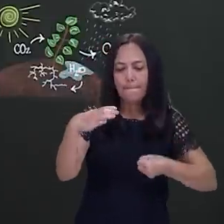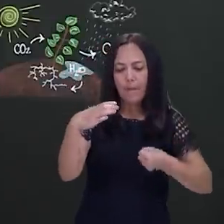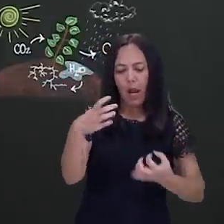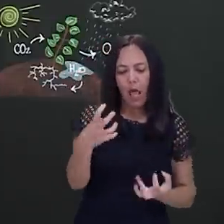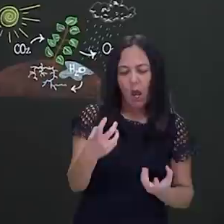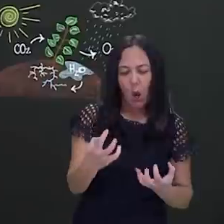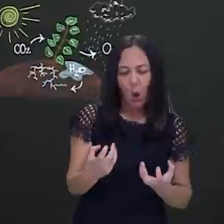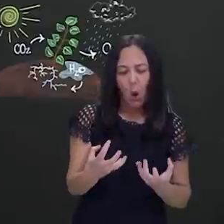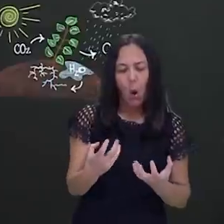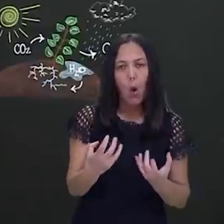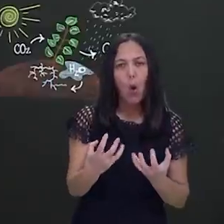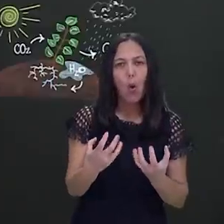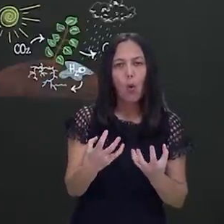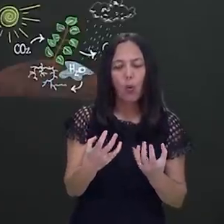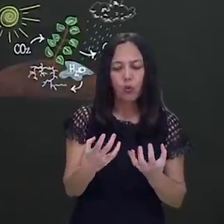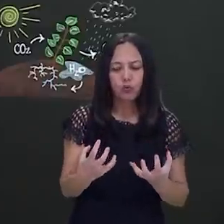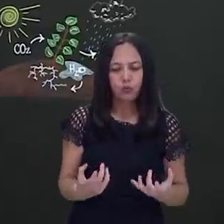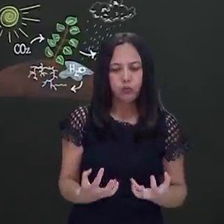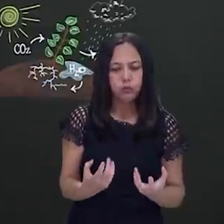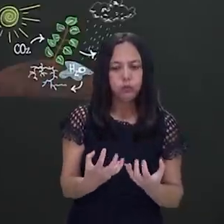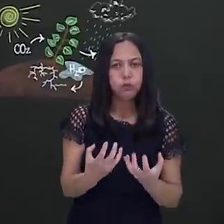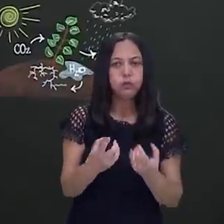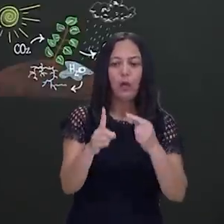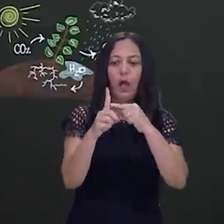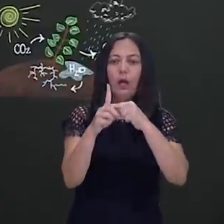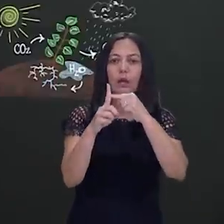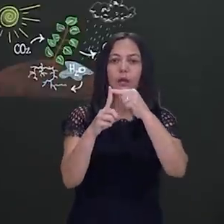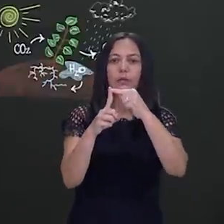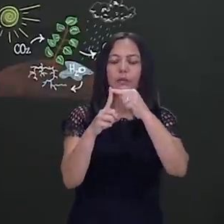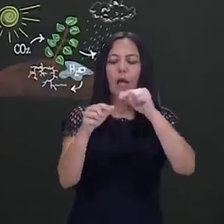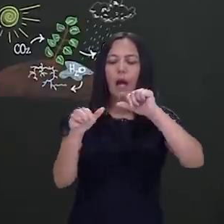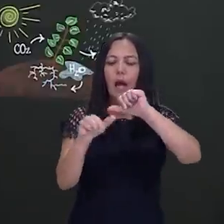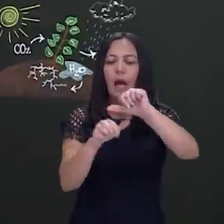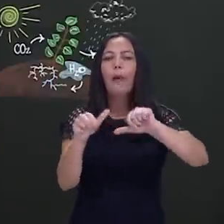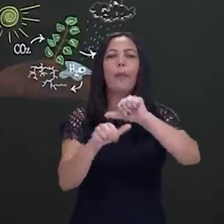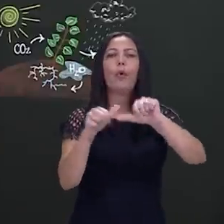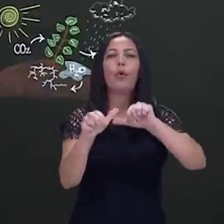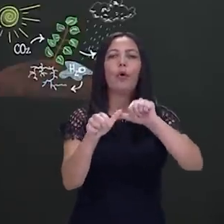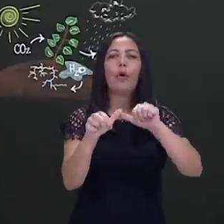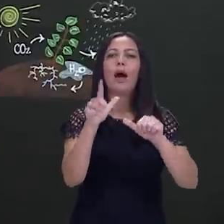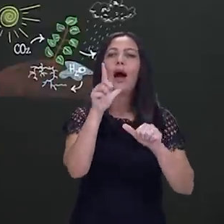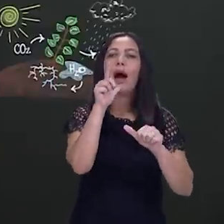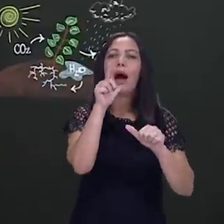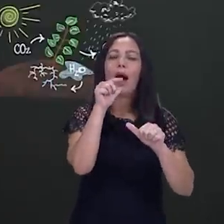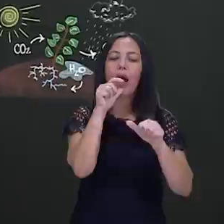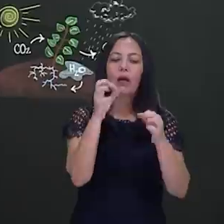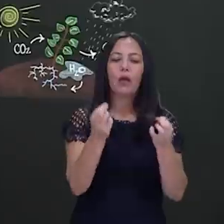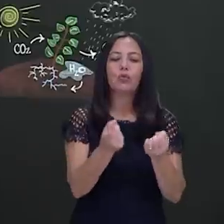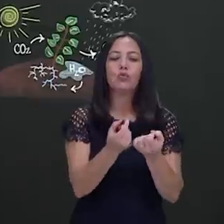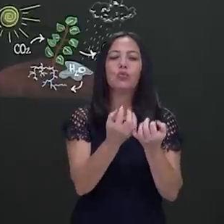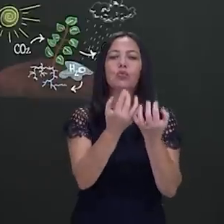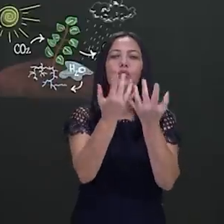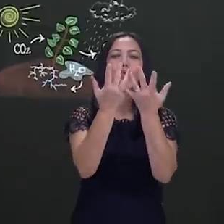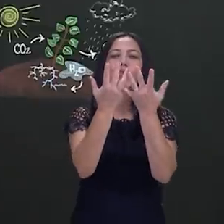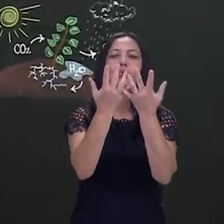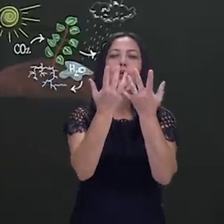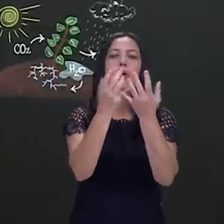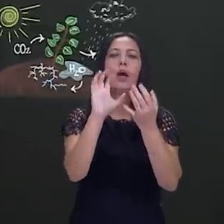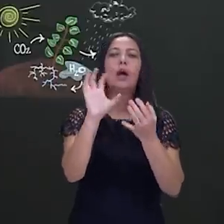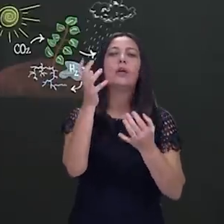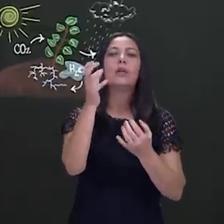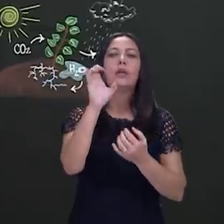calor, agitou tanto, a temperatura foi tão alta que a mudança de estado físico é rápida. Eu chamo de ebulição.